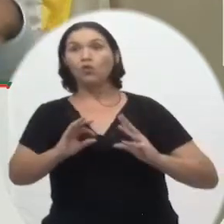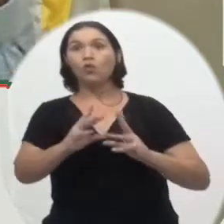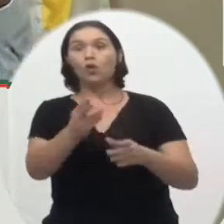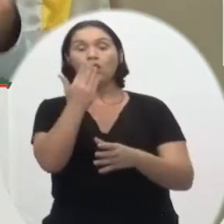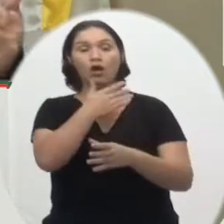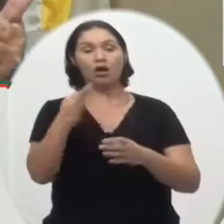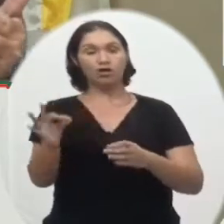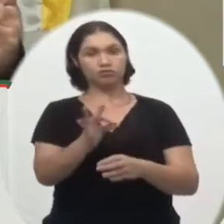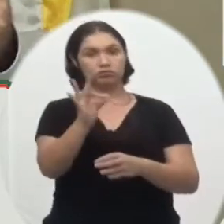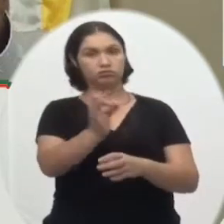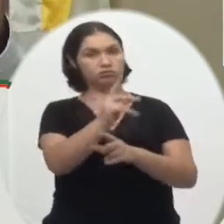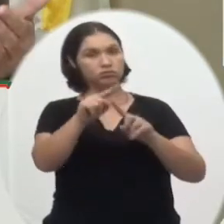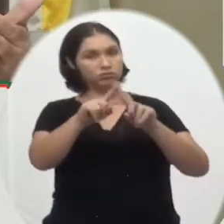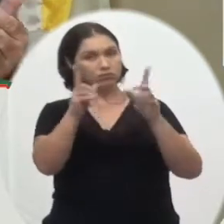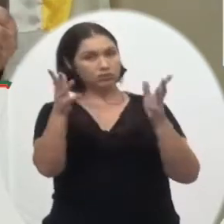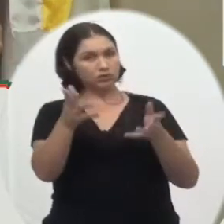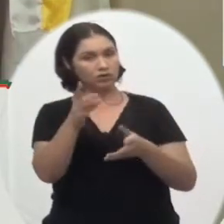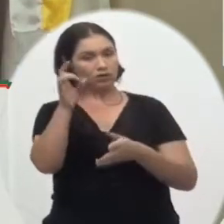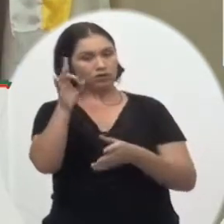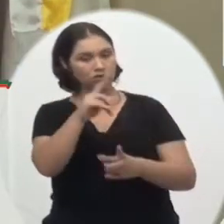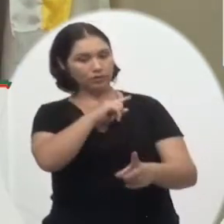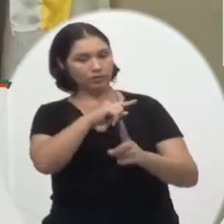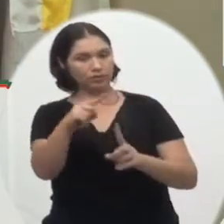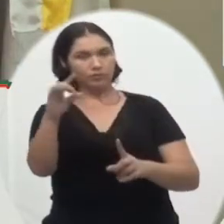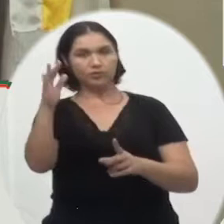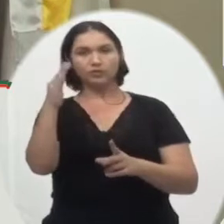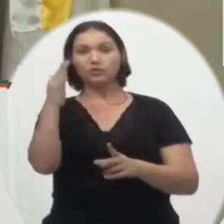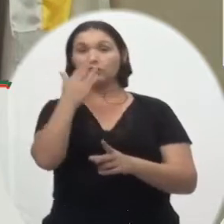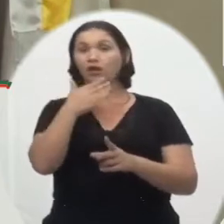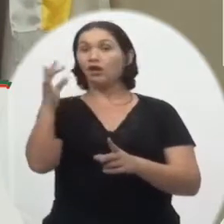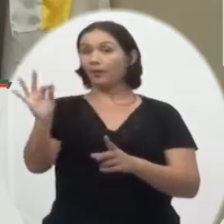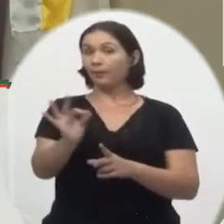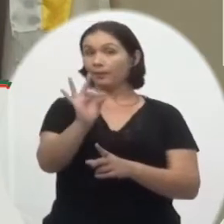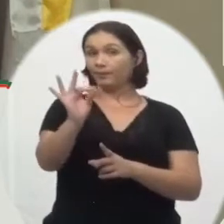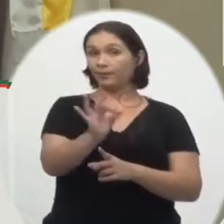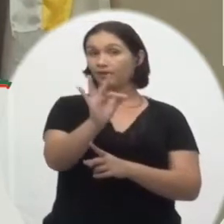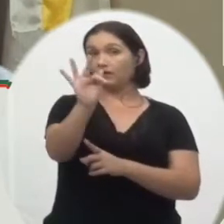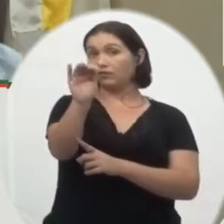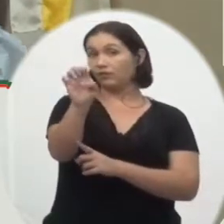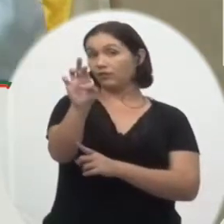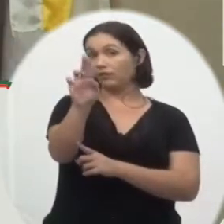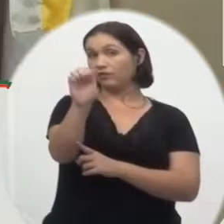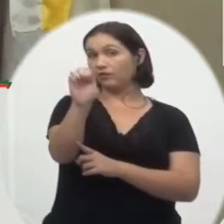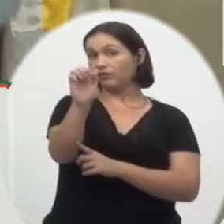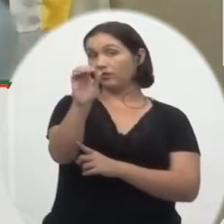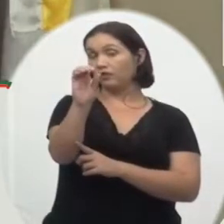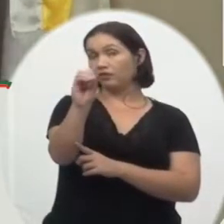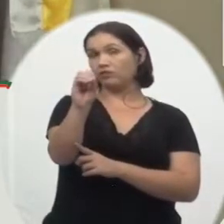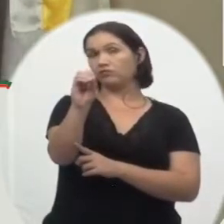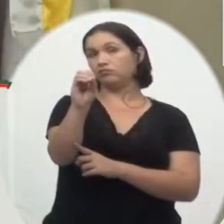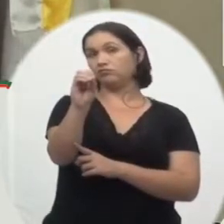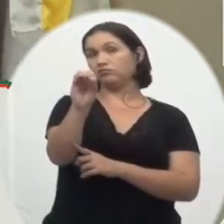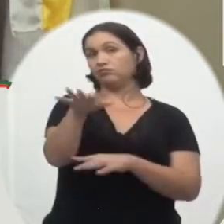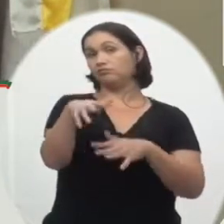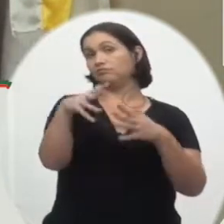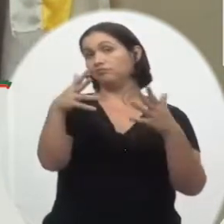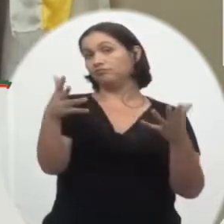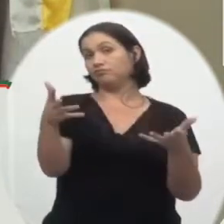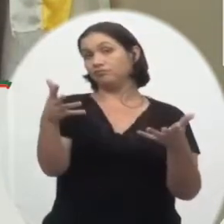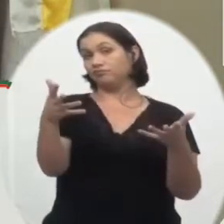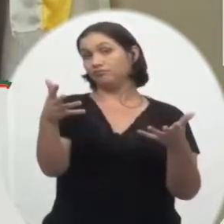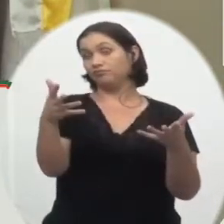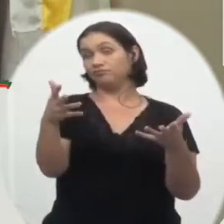estamos proibindo aquelas que têm ferrão. E ela permitia as abelhas sem ferrão somente no Morro do Céu. Então, não faz